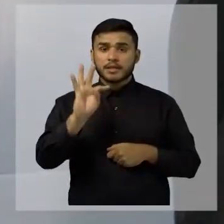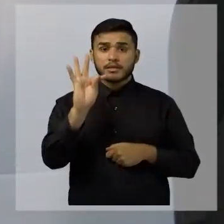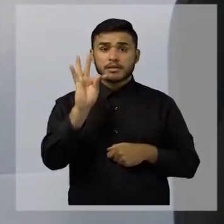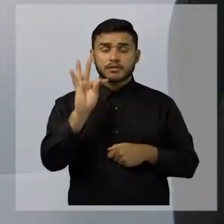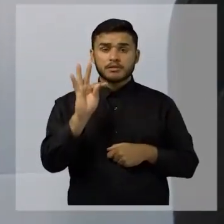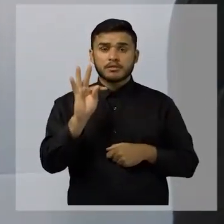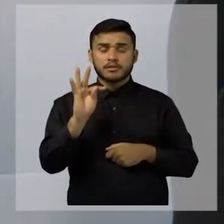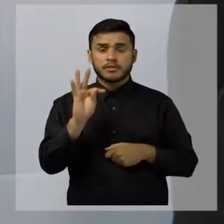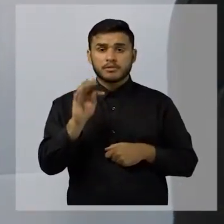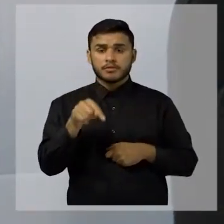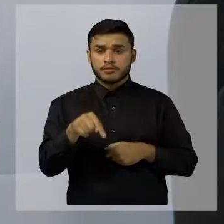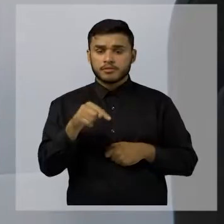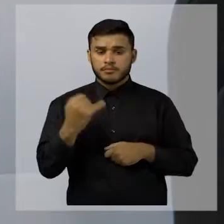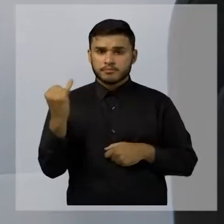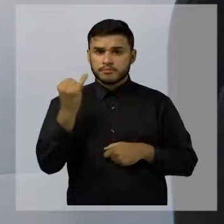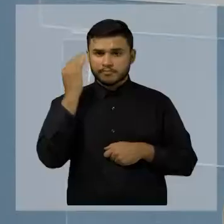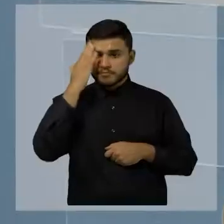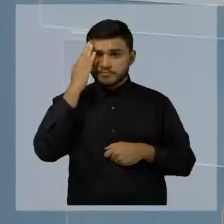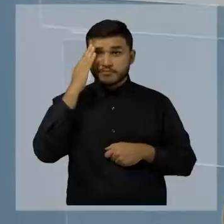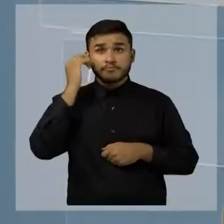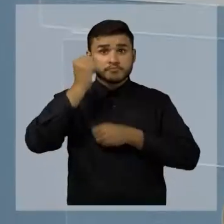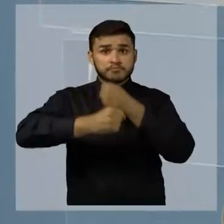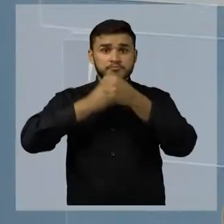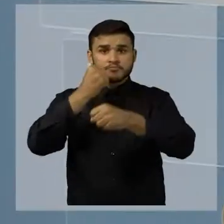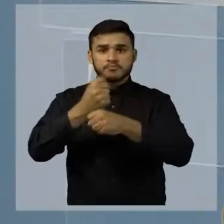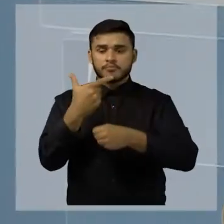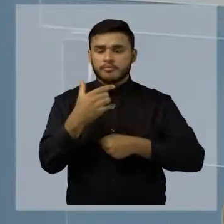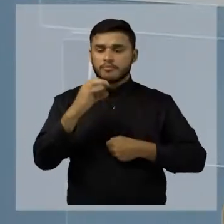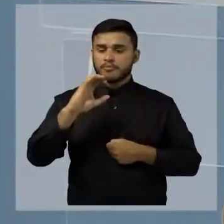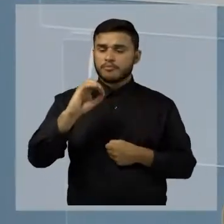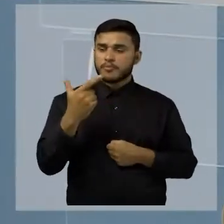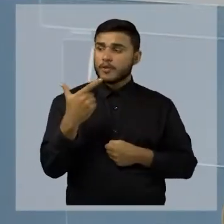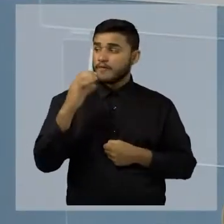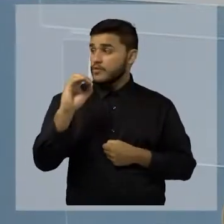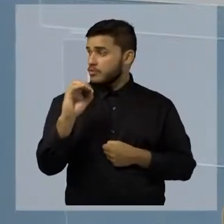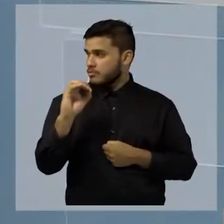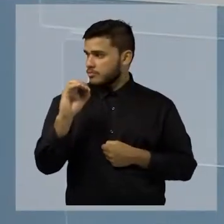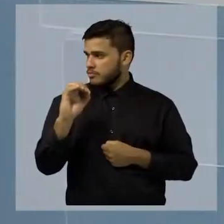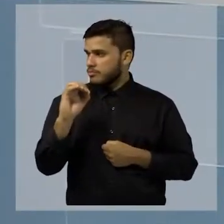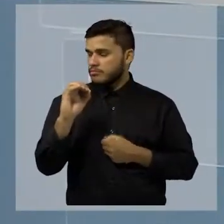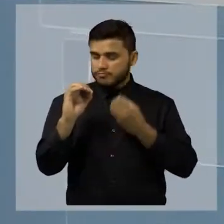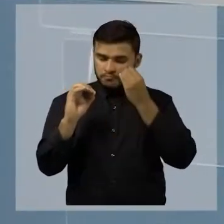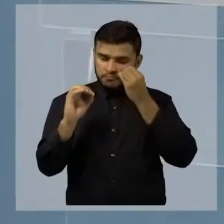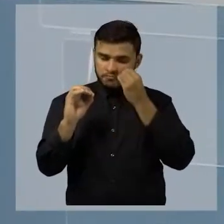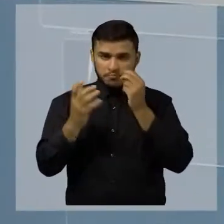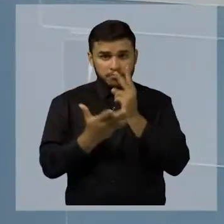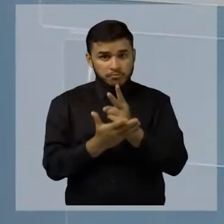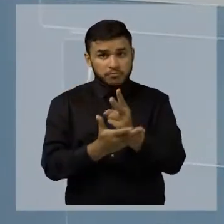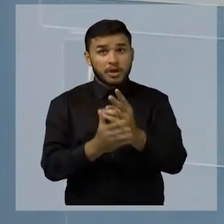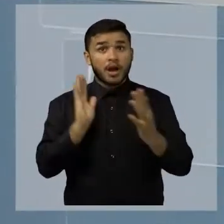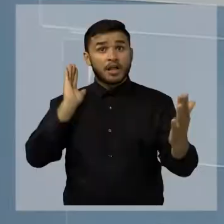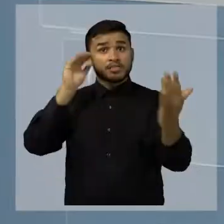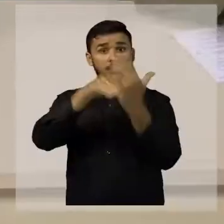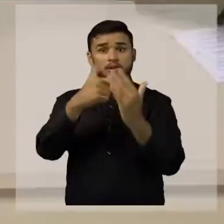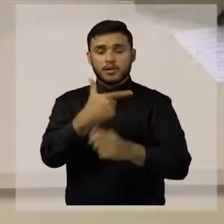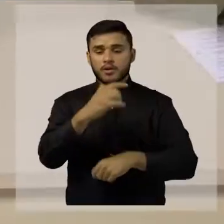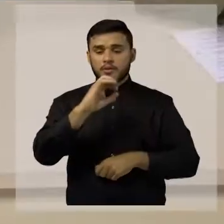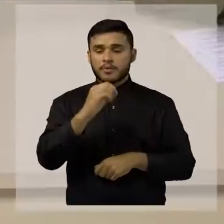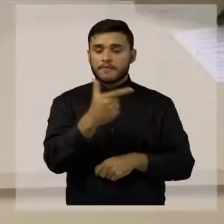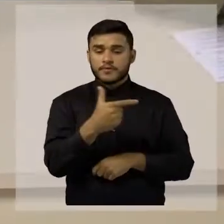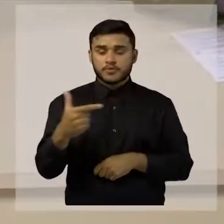no Brasil. Vai manter o cacife para 2022. Ele não pode perder. Do outro lado, você tem uma